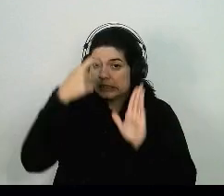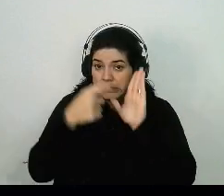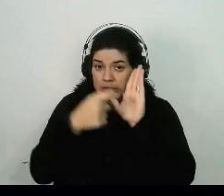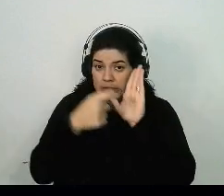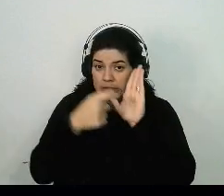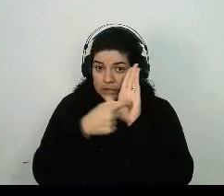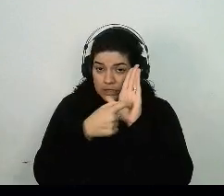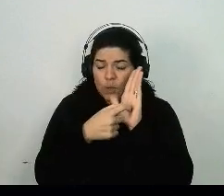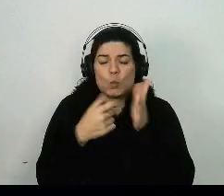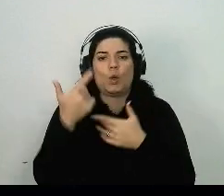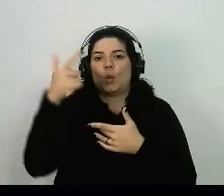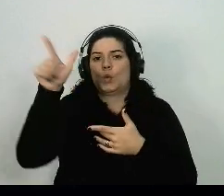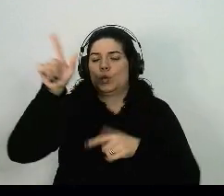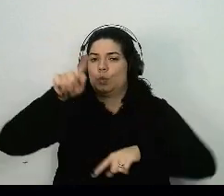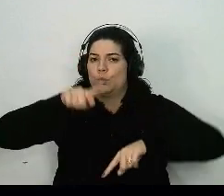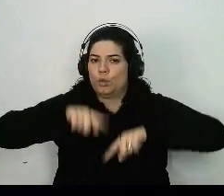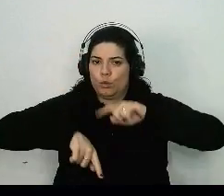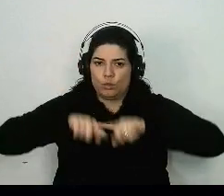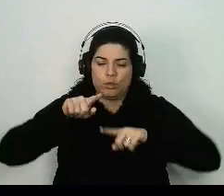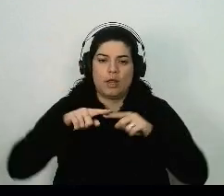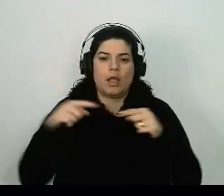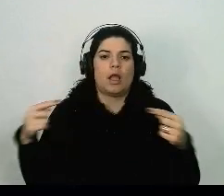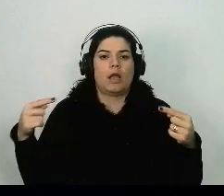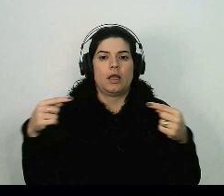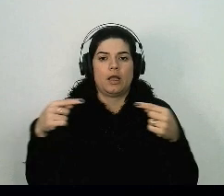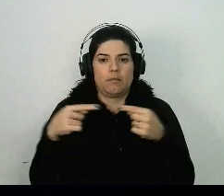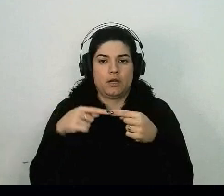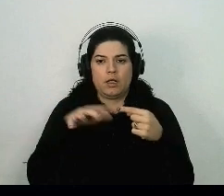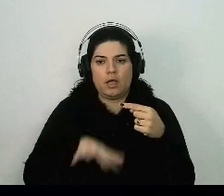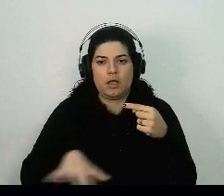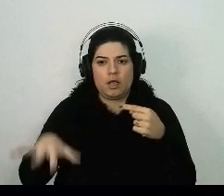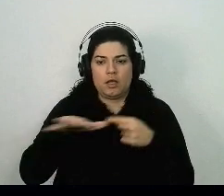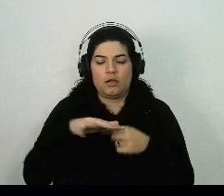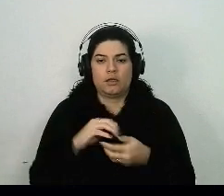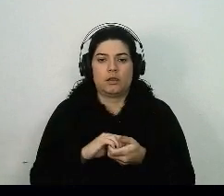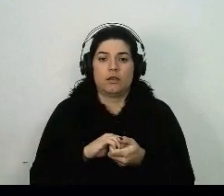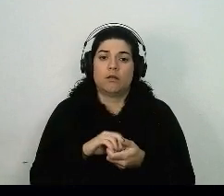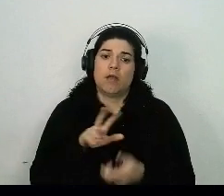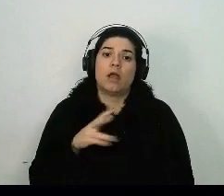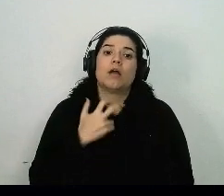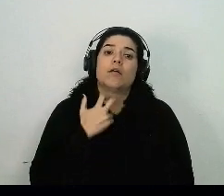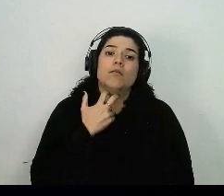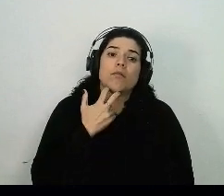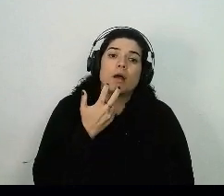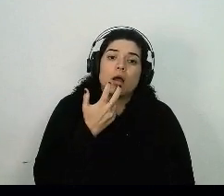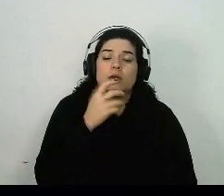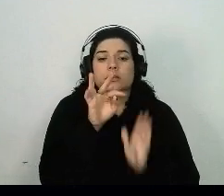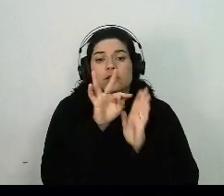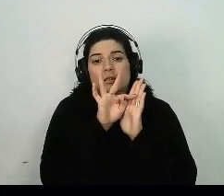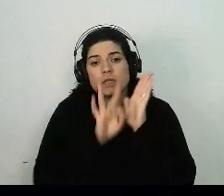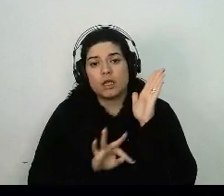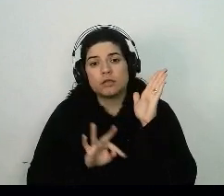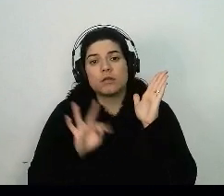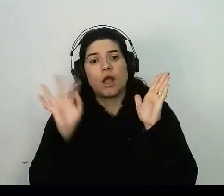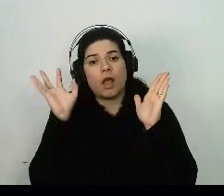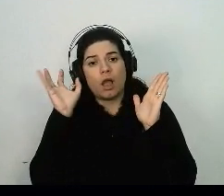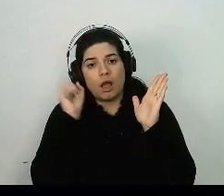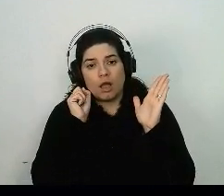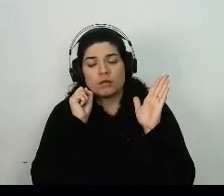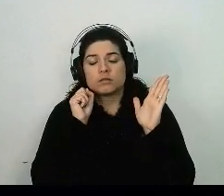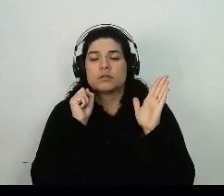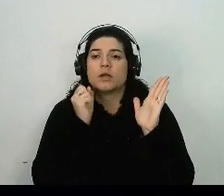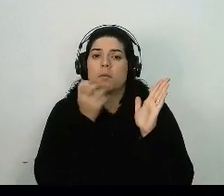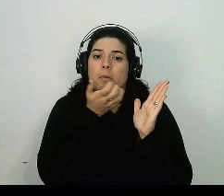outro produto dessa seara, a gente vai fazer por voz, por texto, por áudio, por